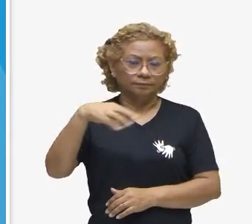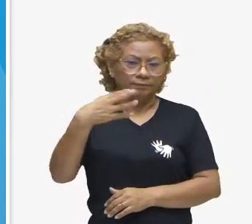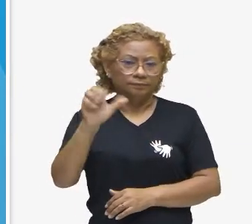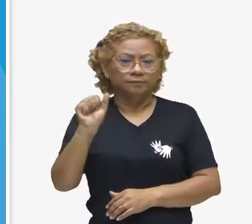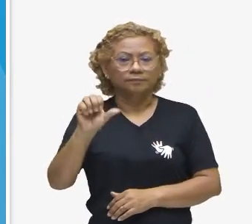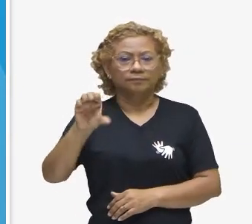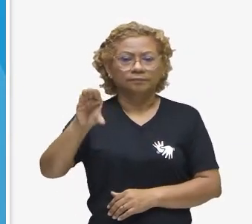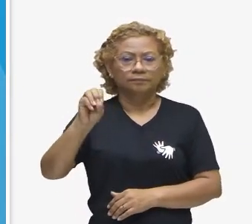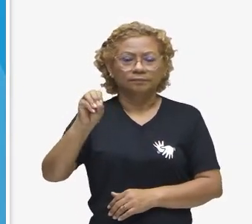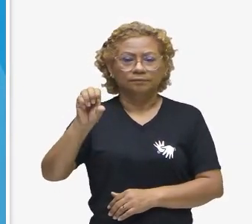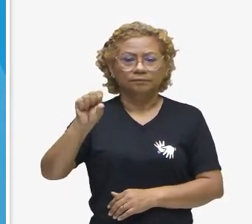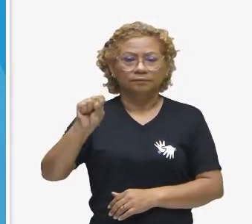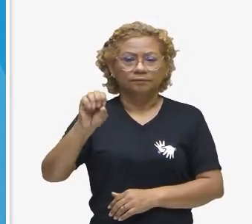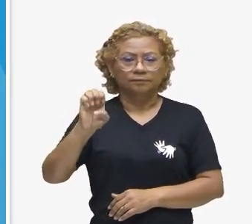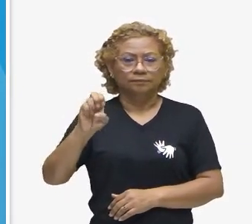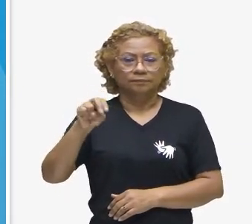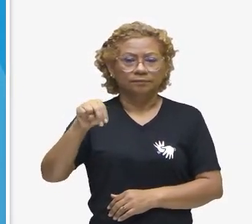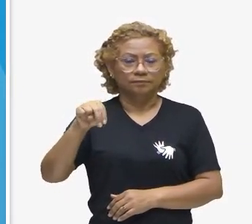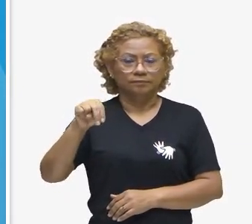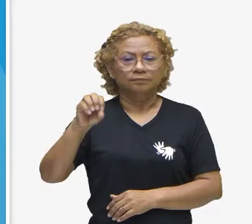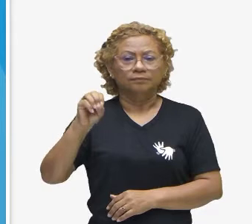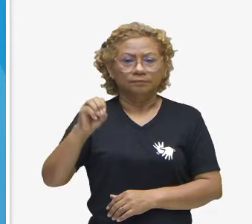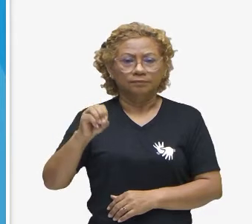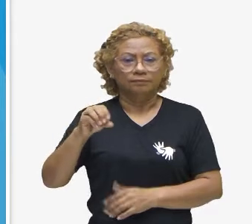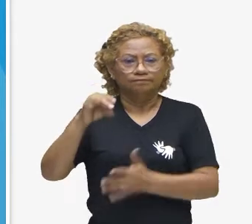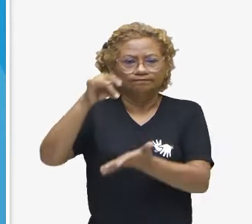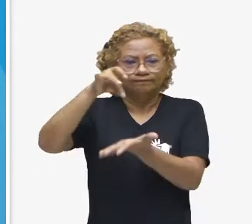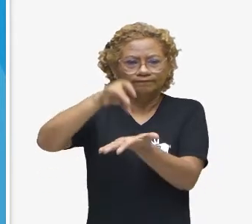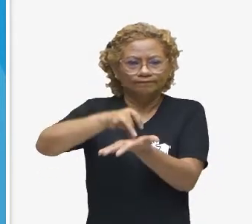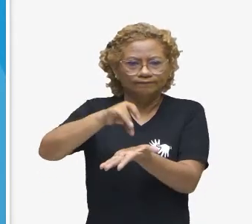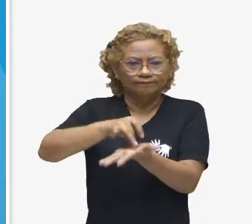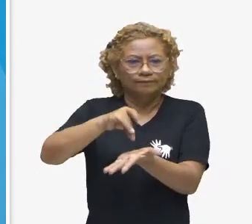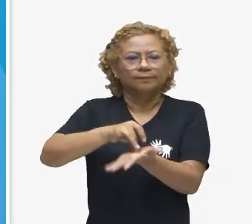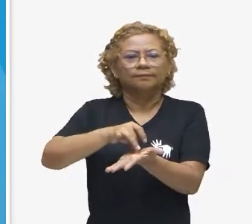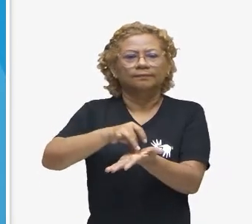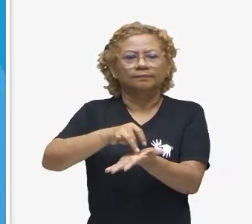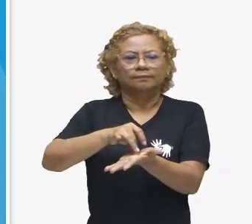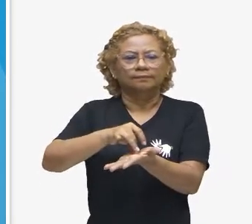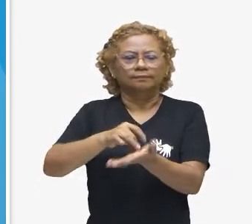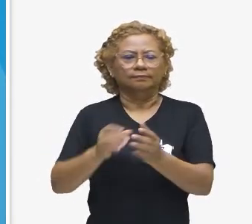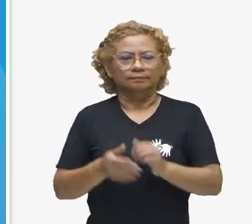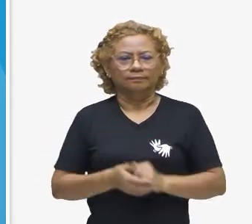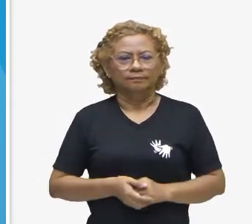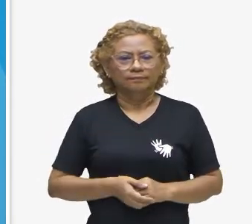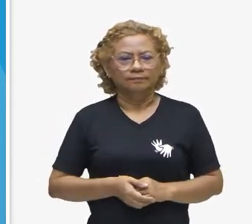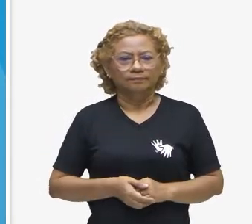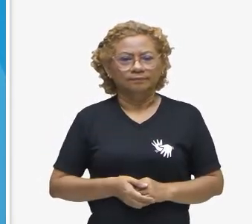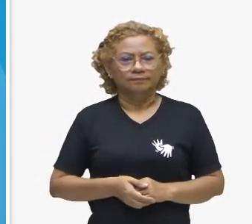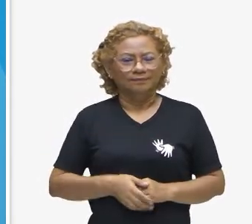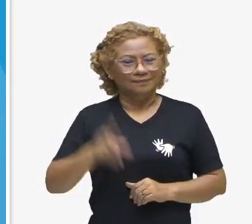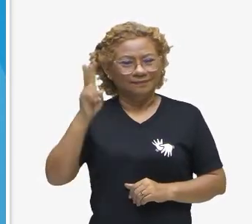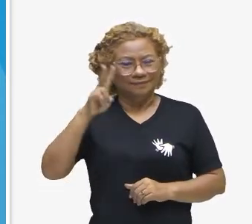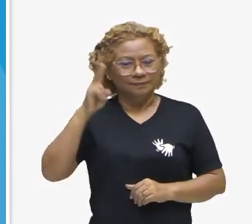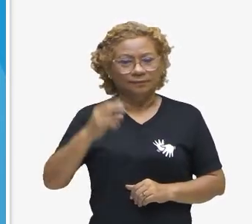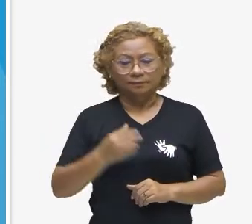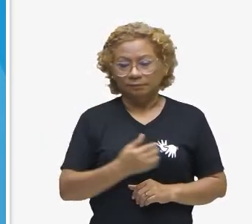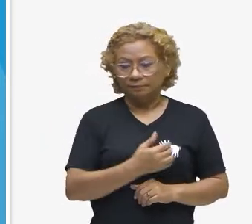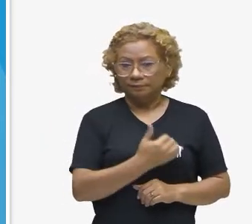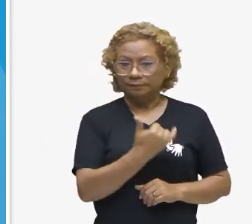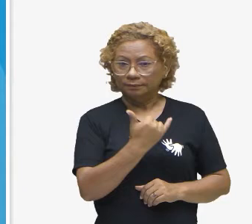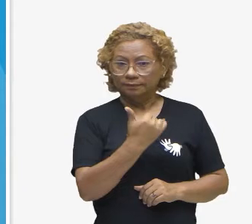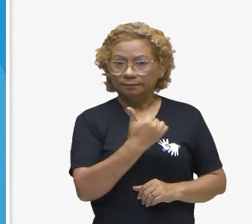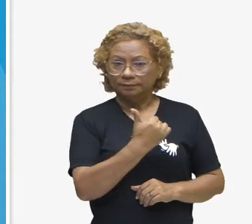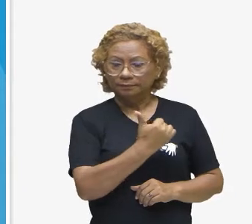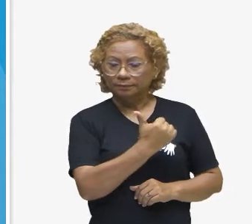horizontal, a partir do zero, para a direita os valores são positivos e aqui